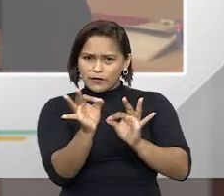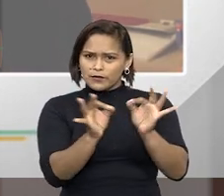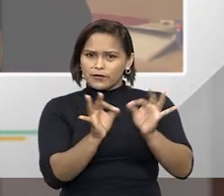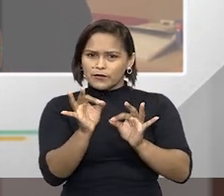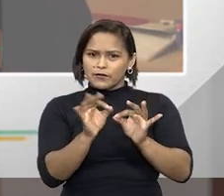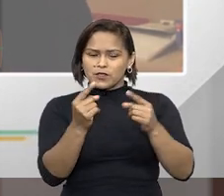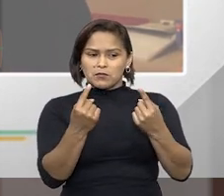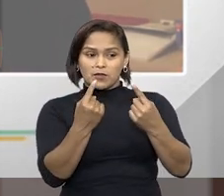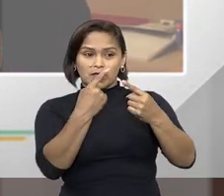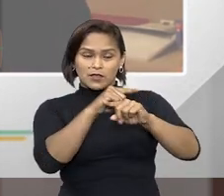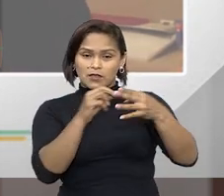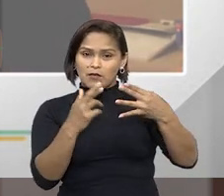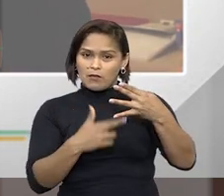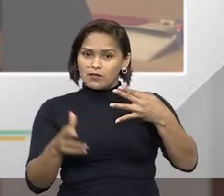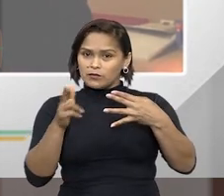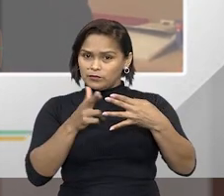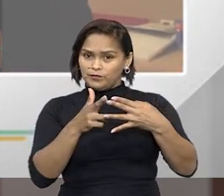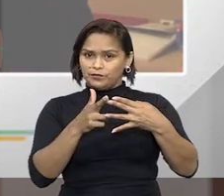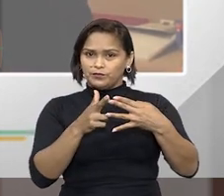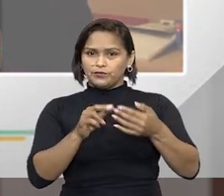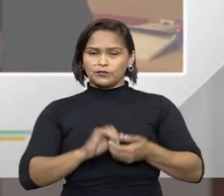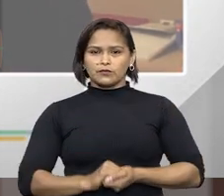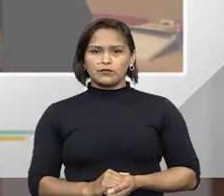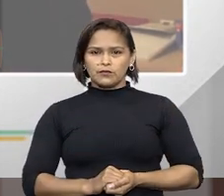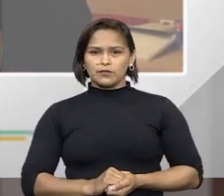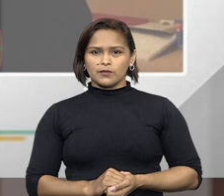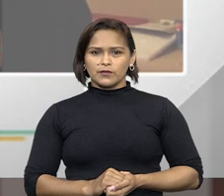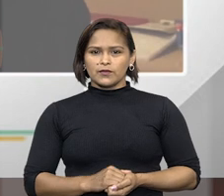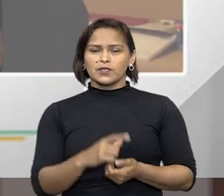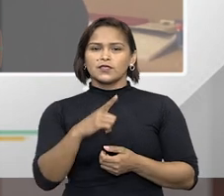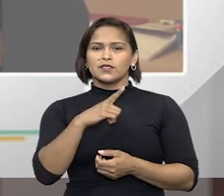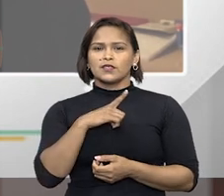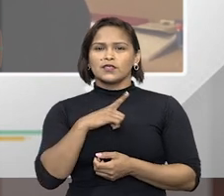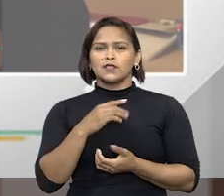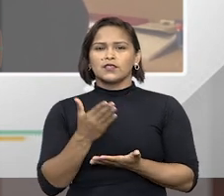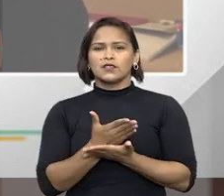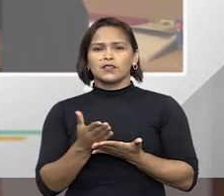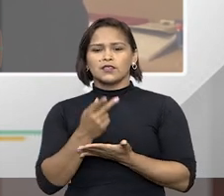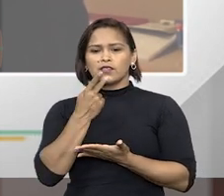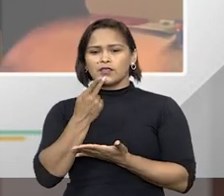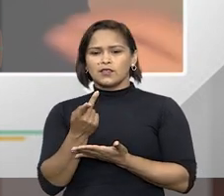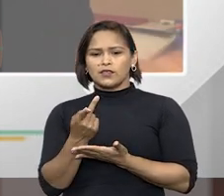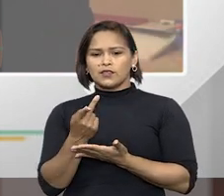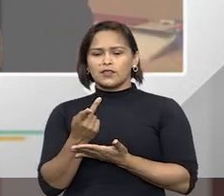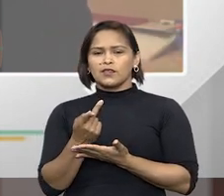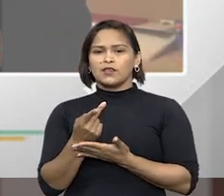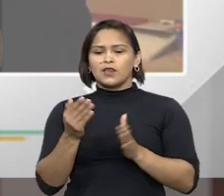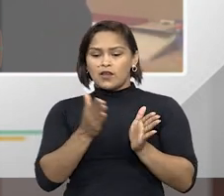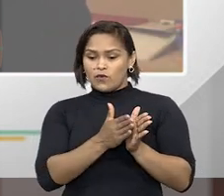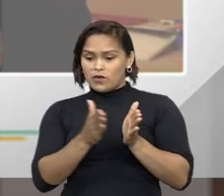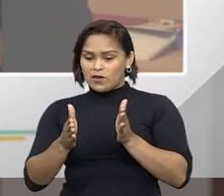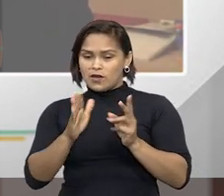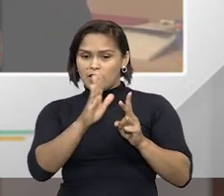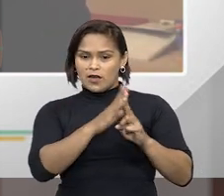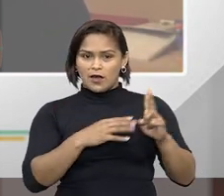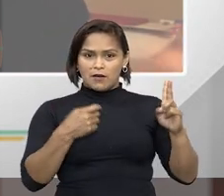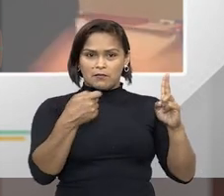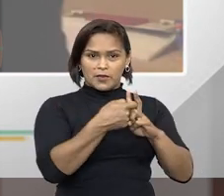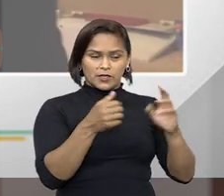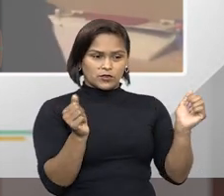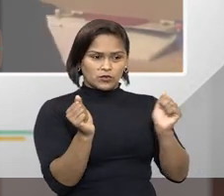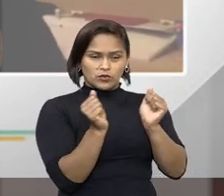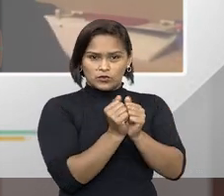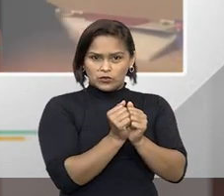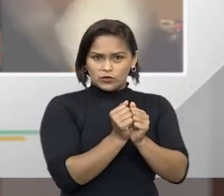recurso. Tem que haver, a parte tem que juntar, claro,